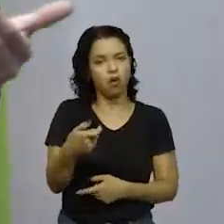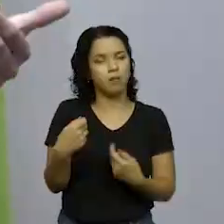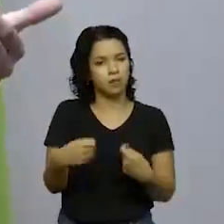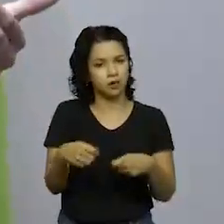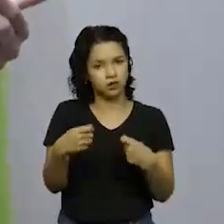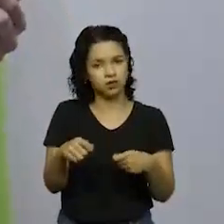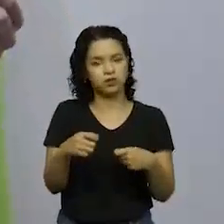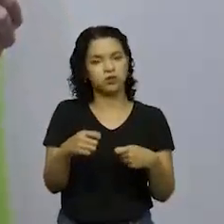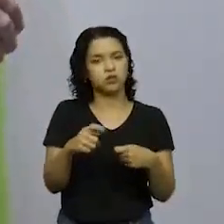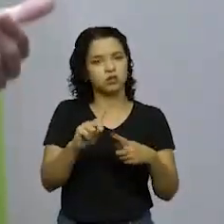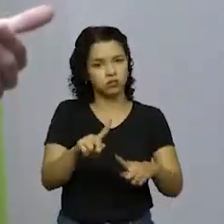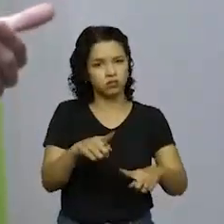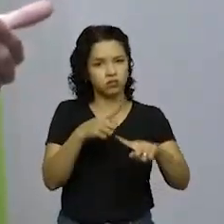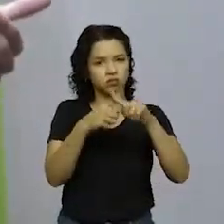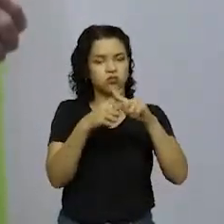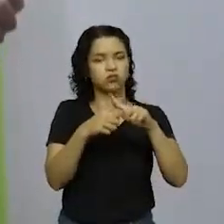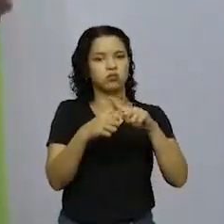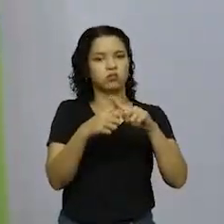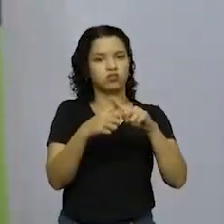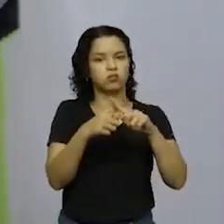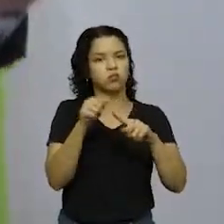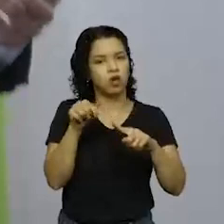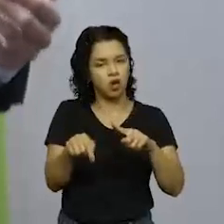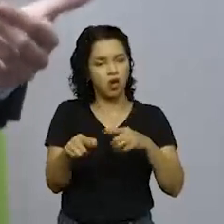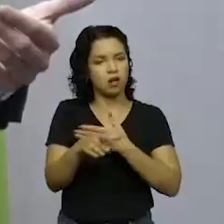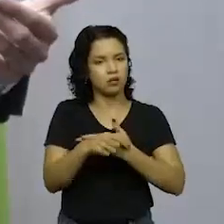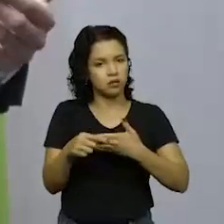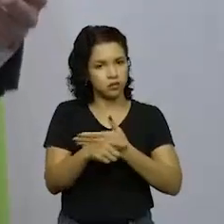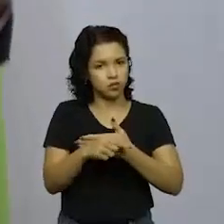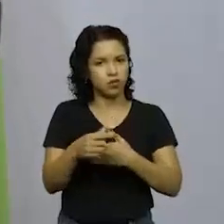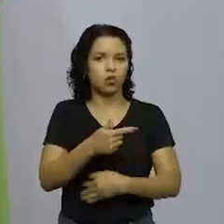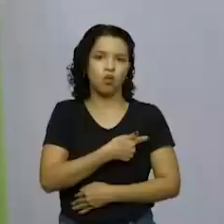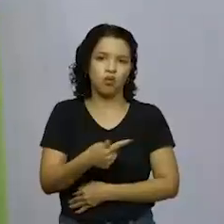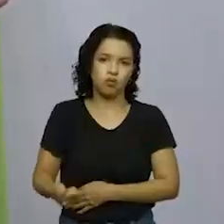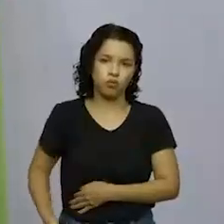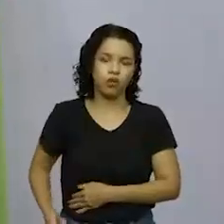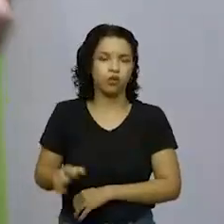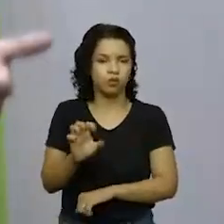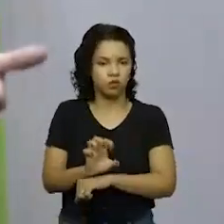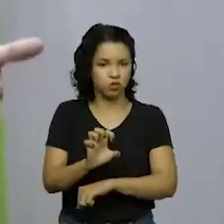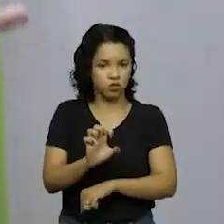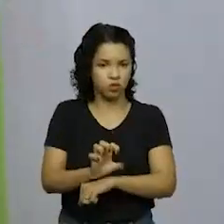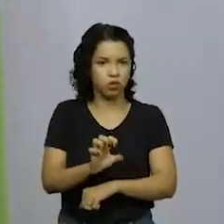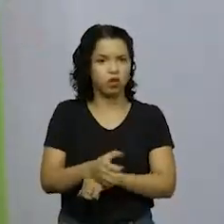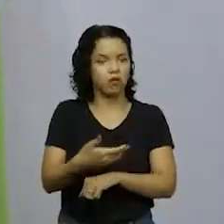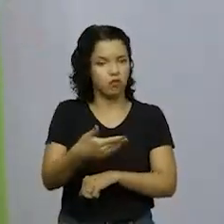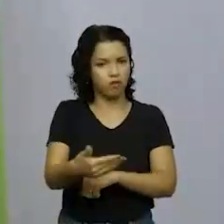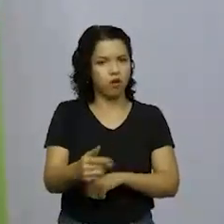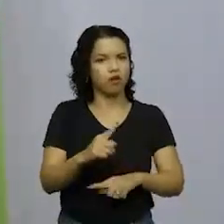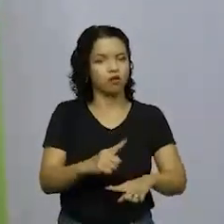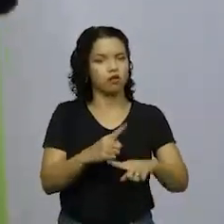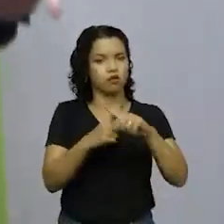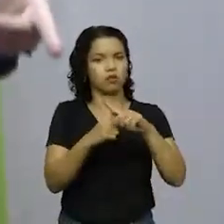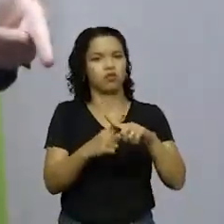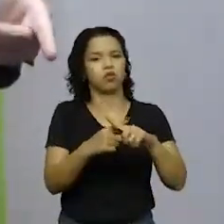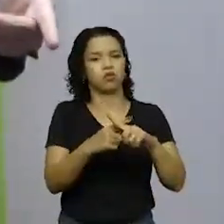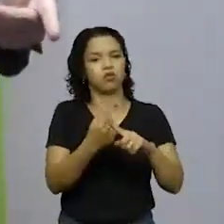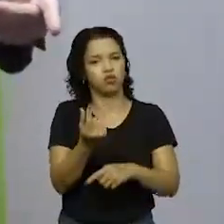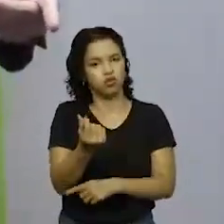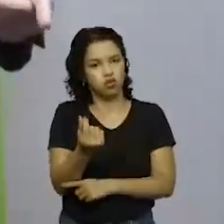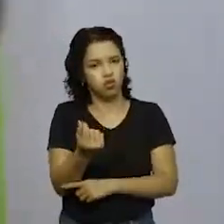Ou seja, a Casa Civil, o governo do Estado, vai fazer um aditivo com dinheiro da